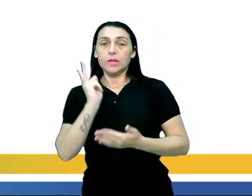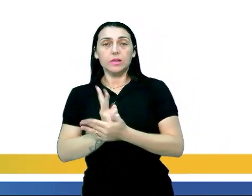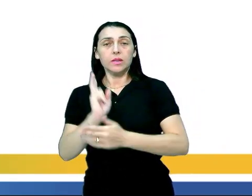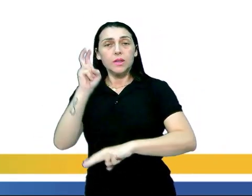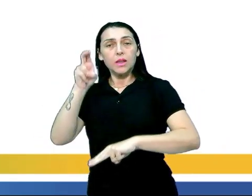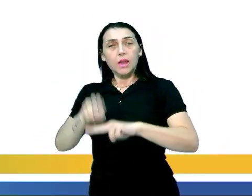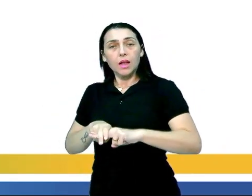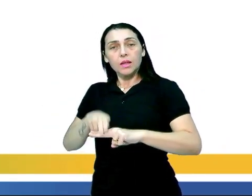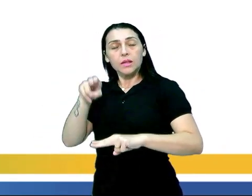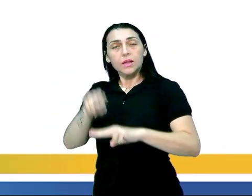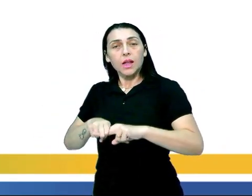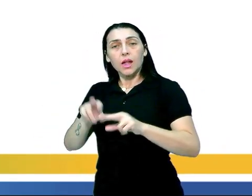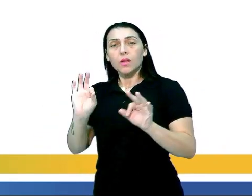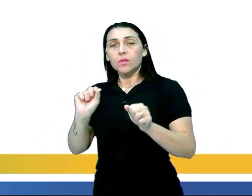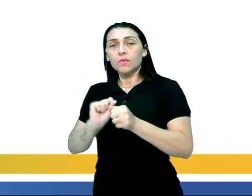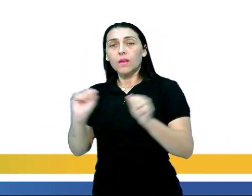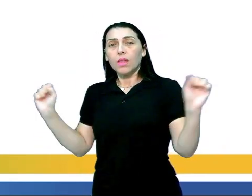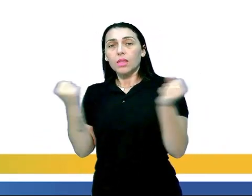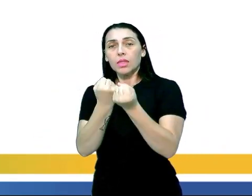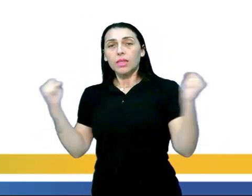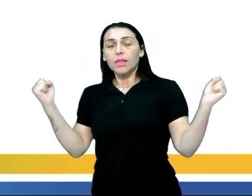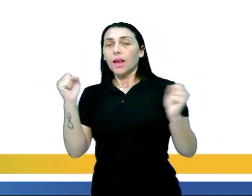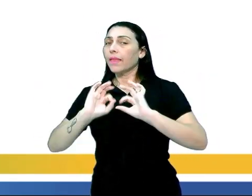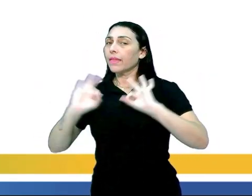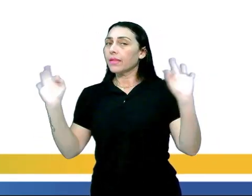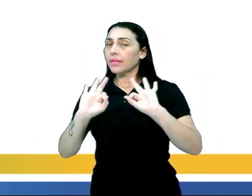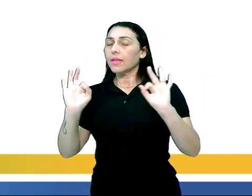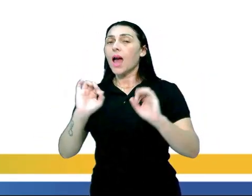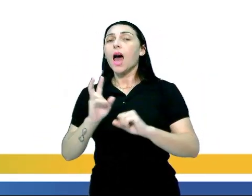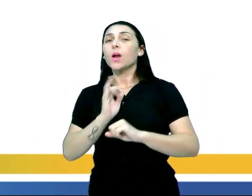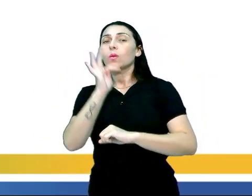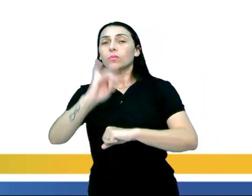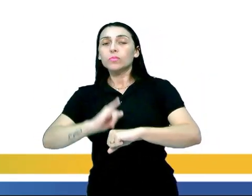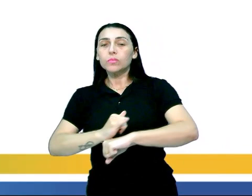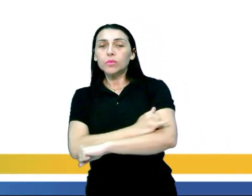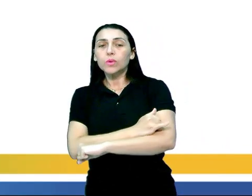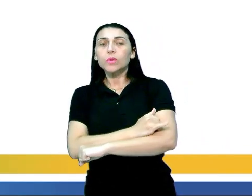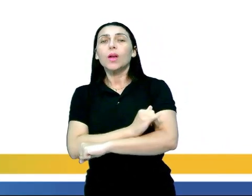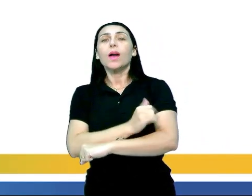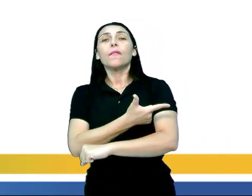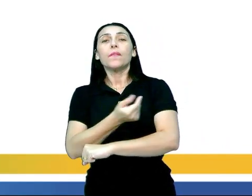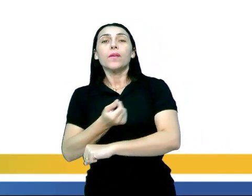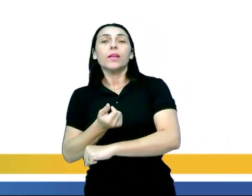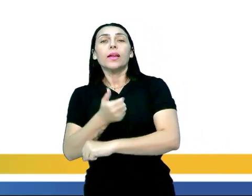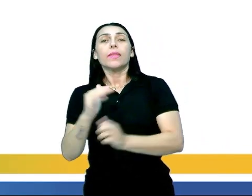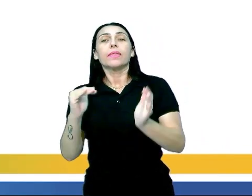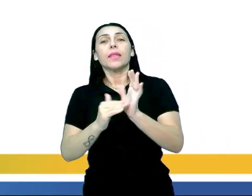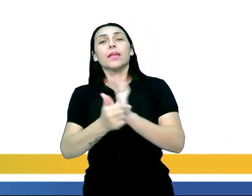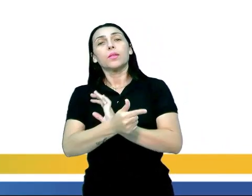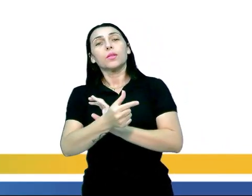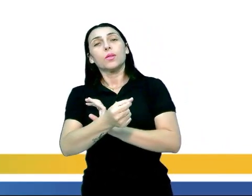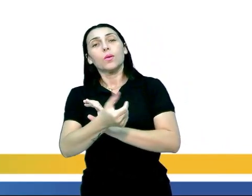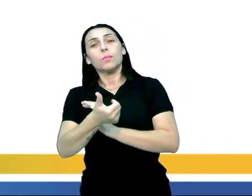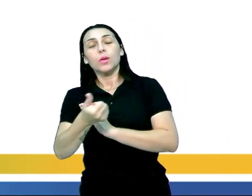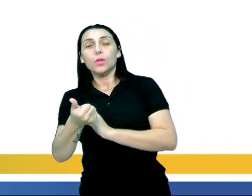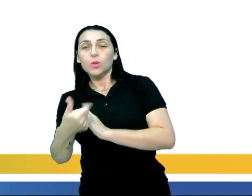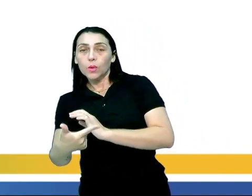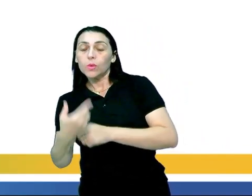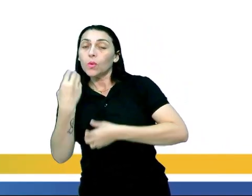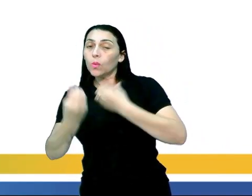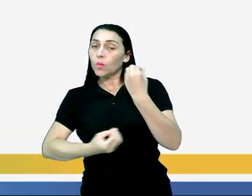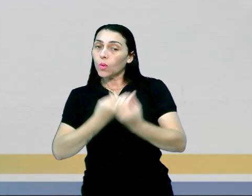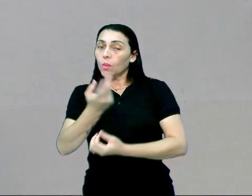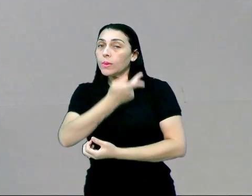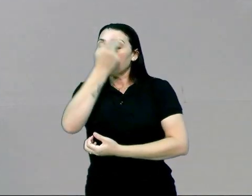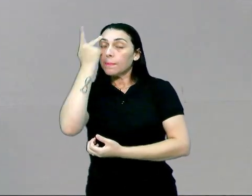a adaptação, a inovação, a mudança, a transformação para 2012, 12 anos depois, como é que está a ferramenta tecnológica e como